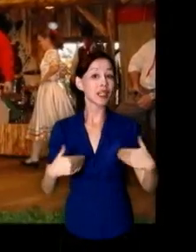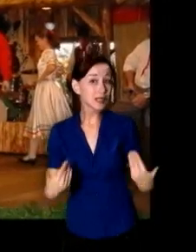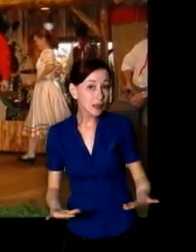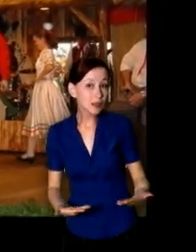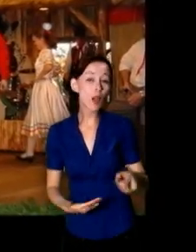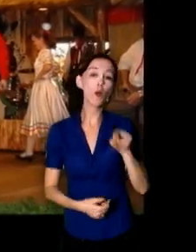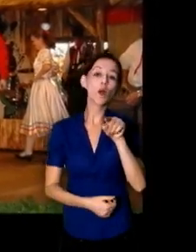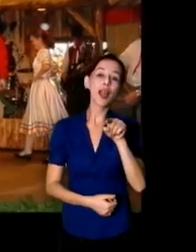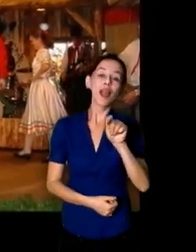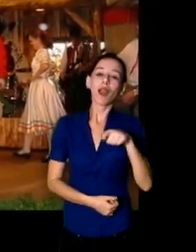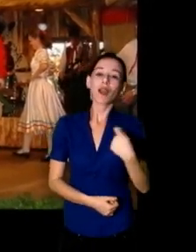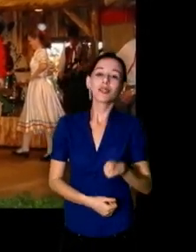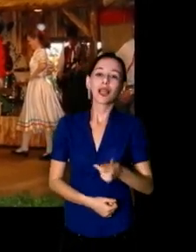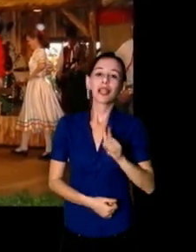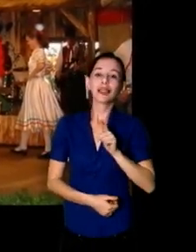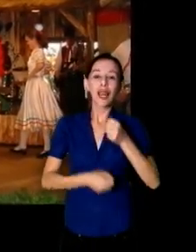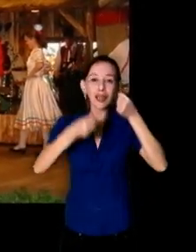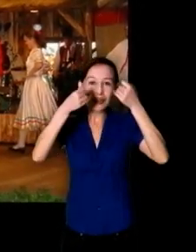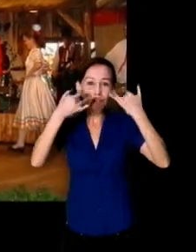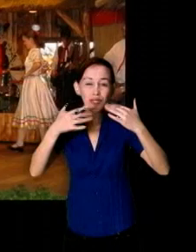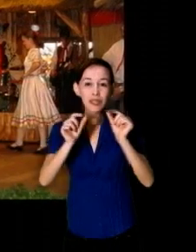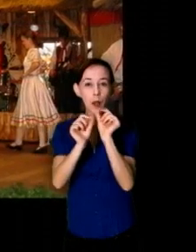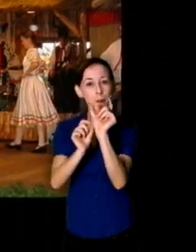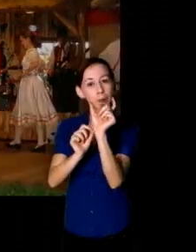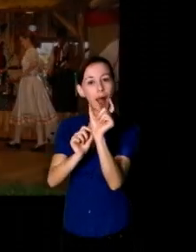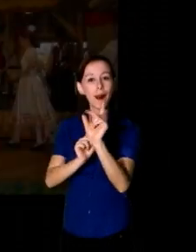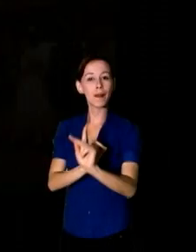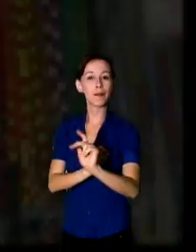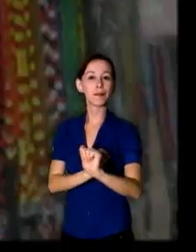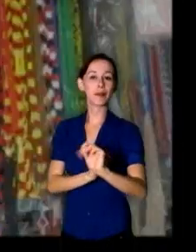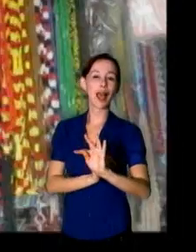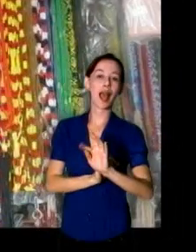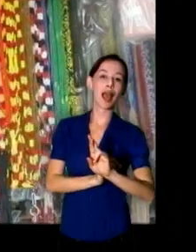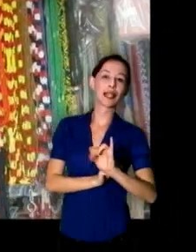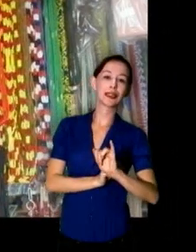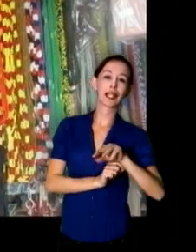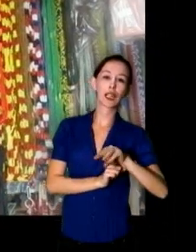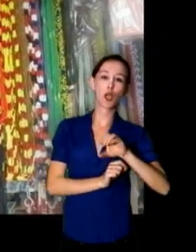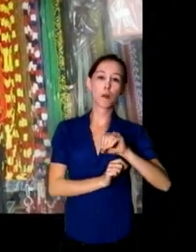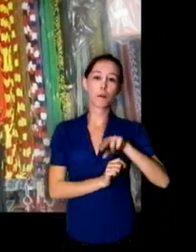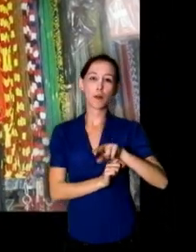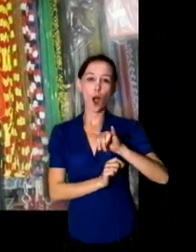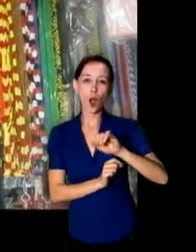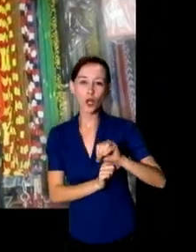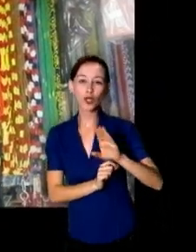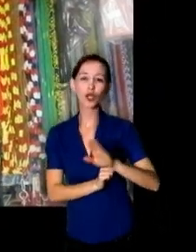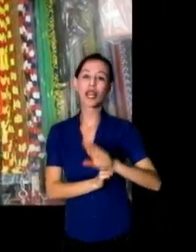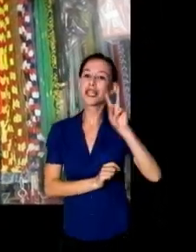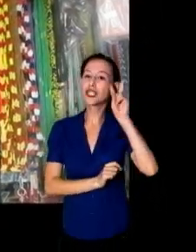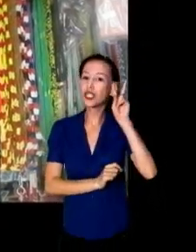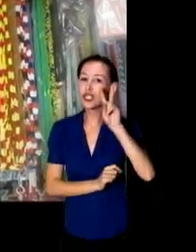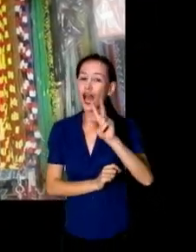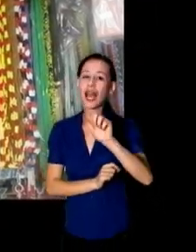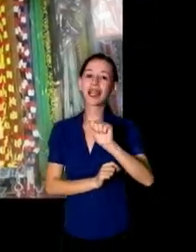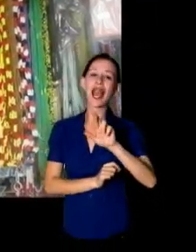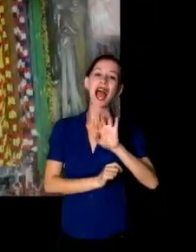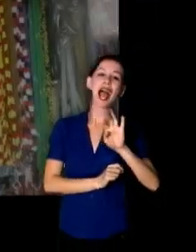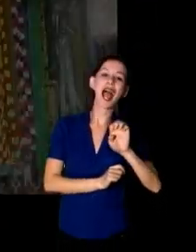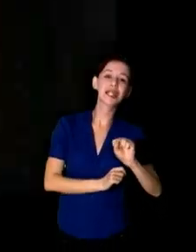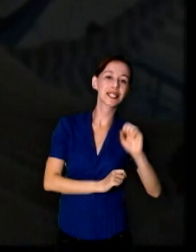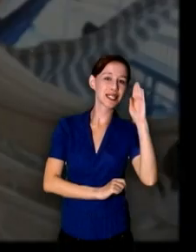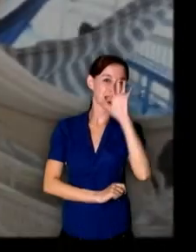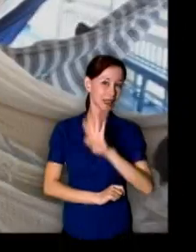isso, você amplia o conceito de patrimônio, que não se chama mais patrimônio histórico e artístico